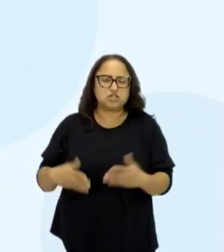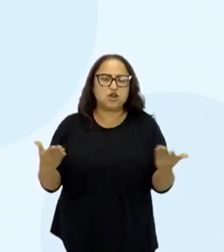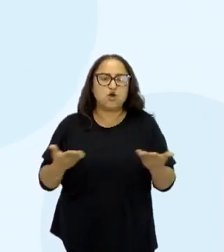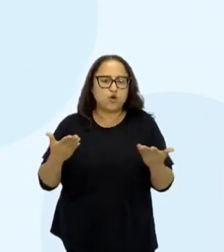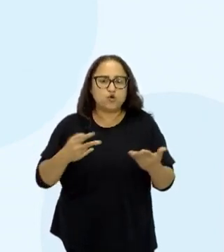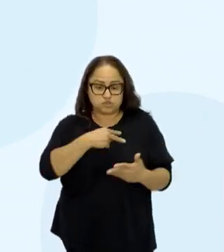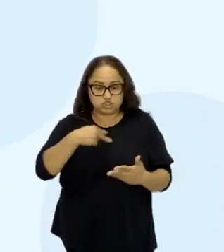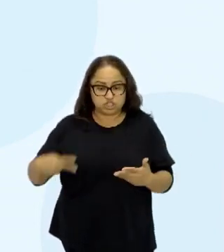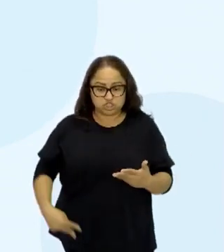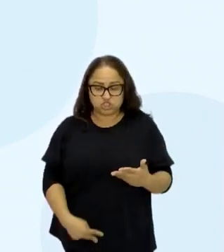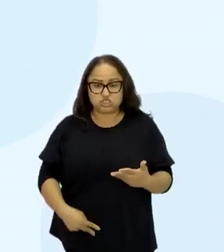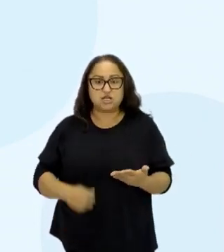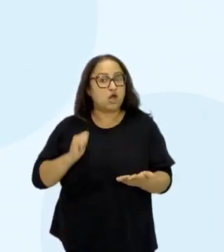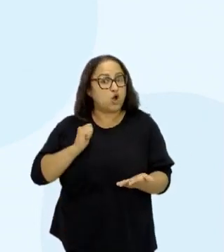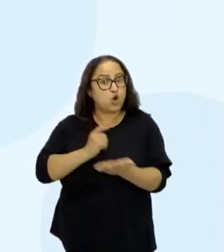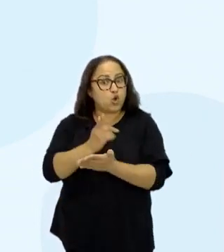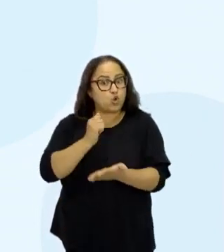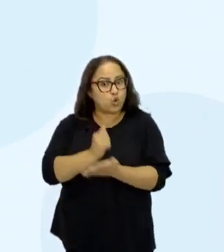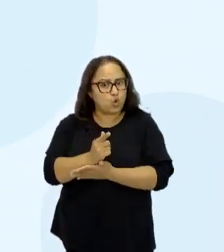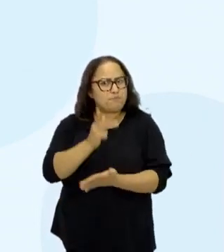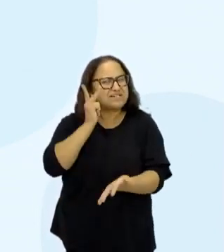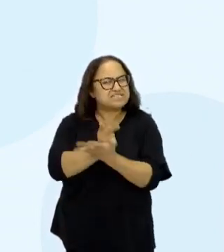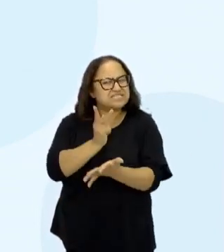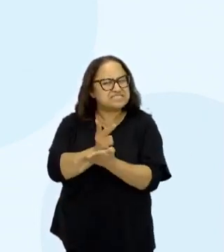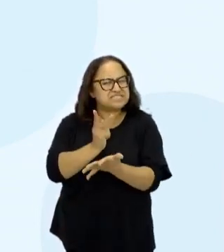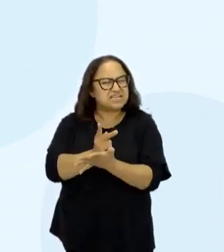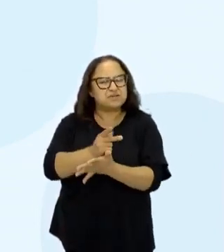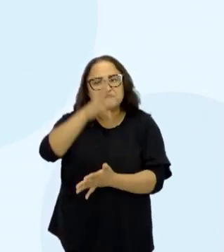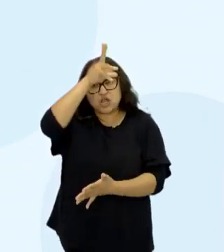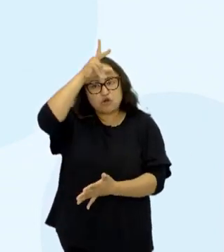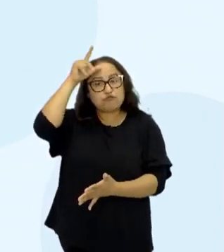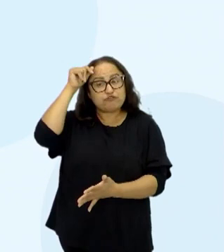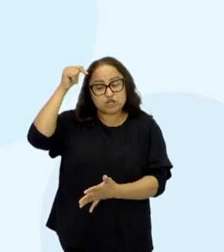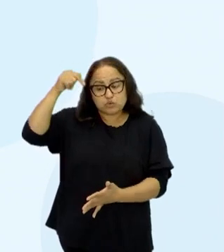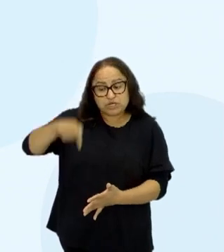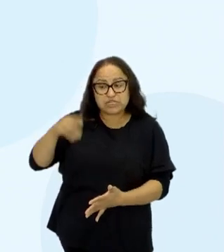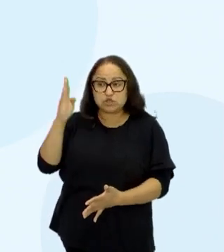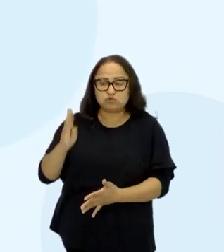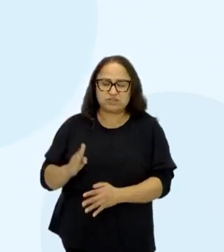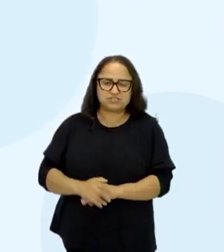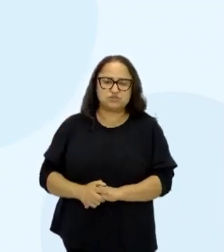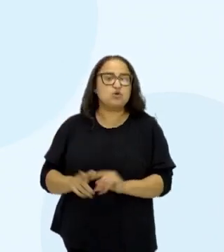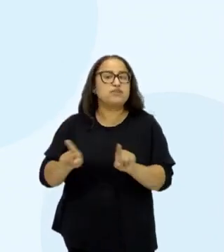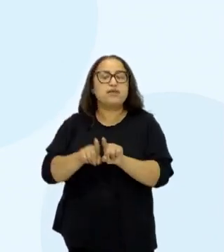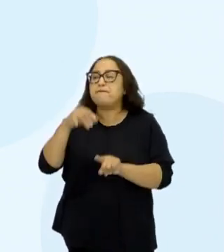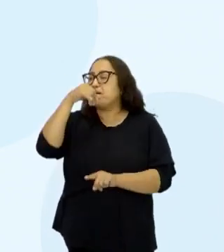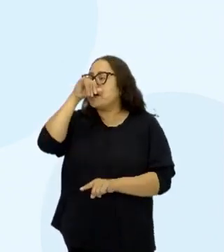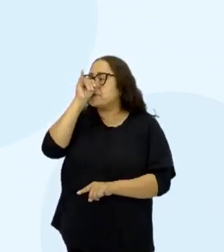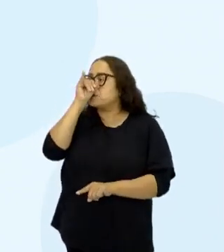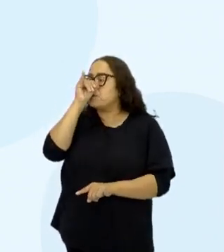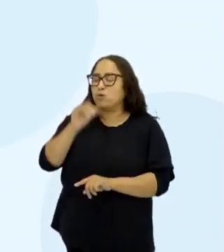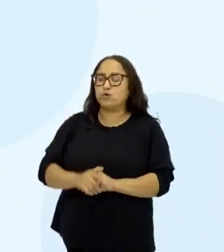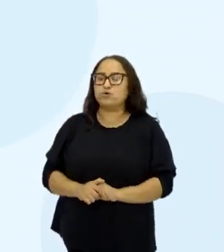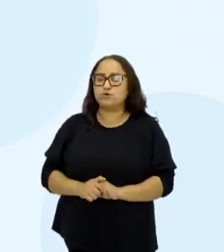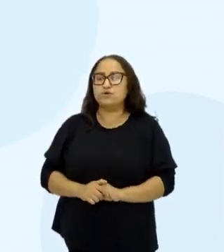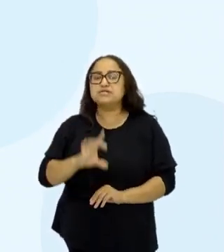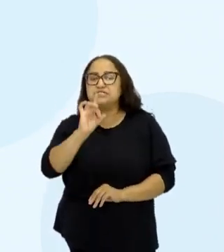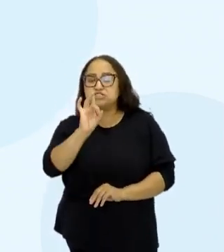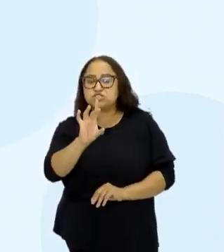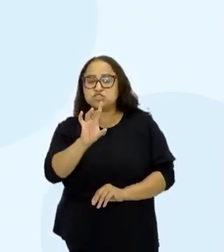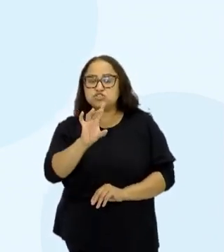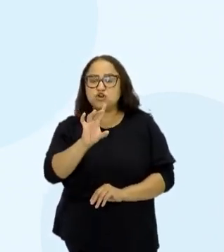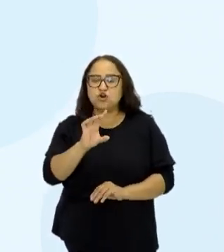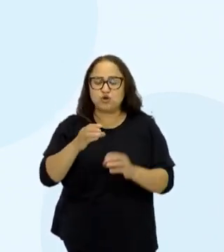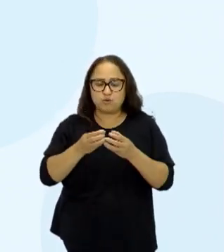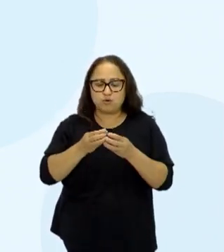China é o maior comprador de carne de frangos do Brasil, olha lá. Tá vendo? Também é de suínos, né? E só o de ovos aí,